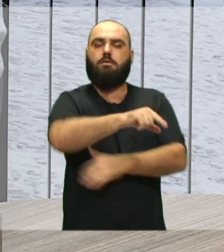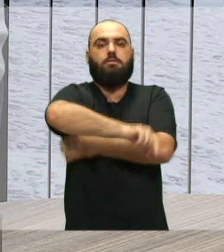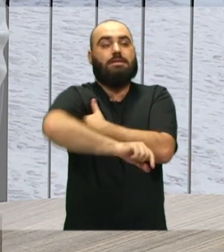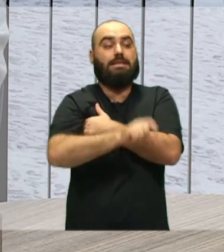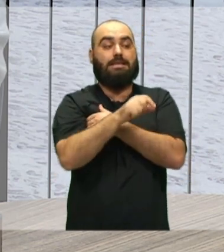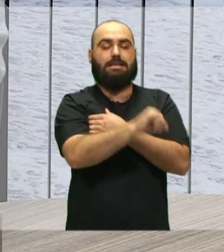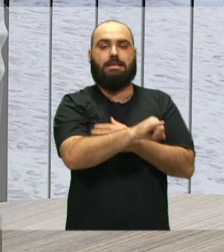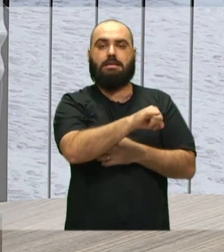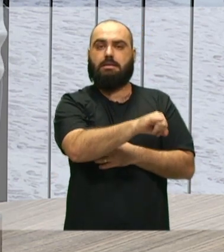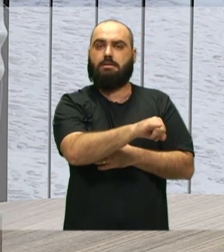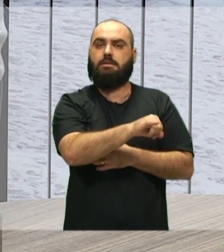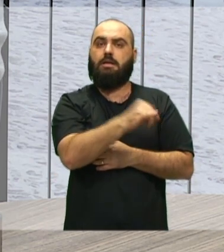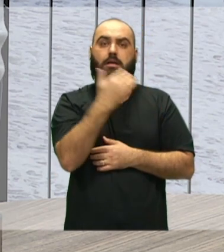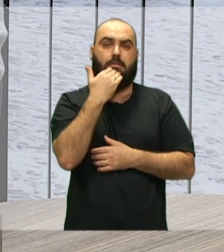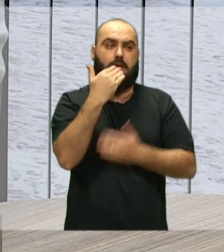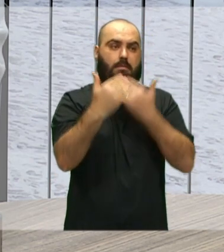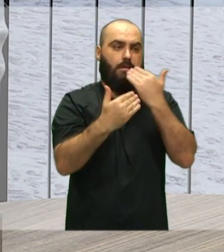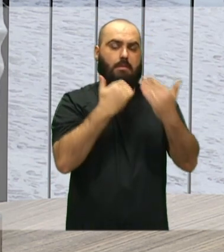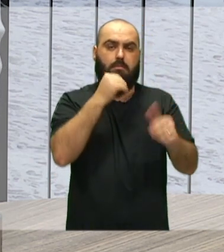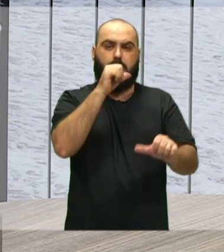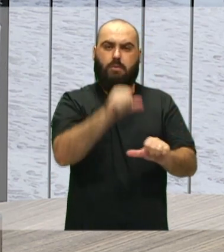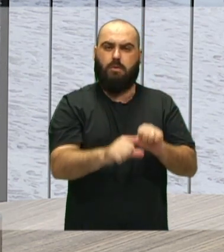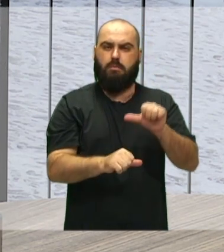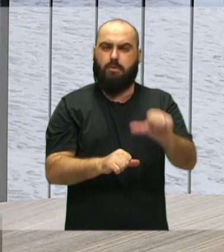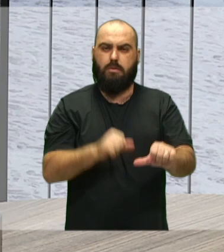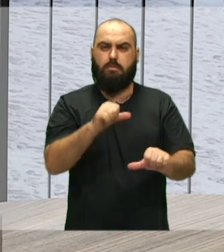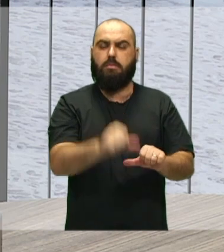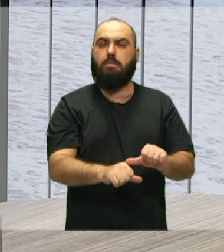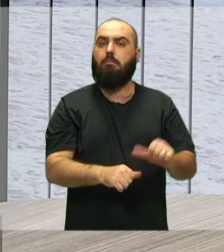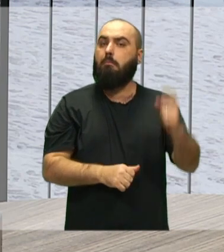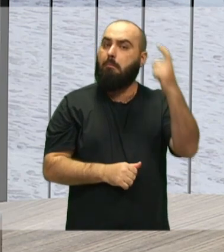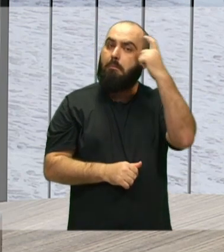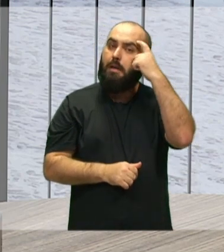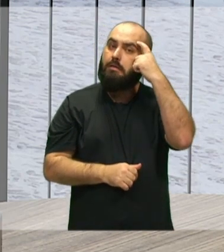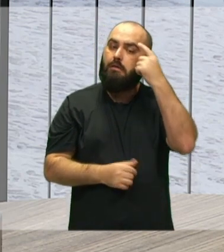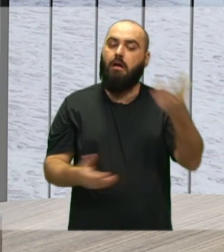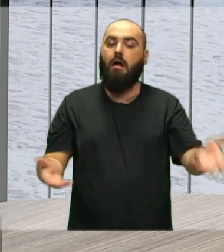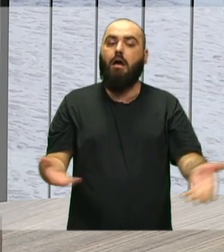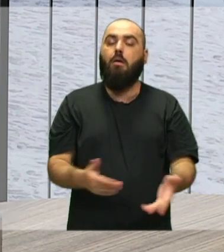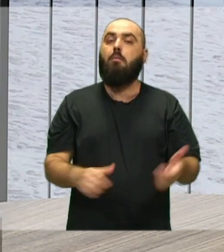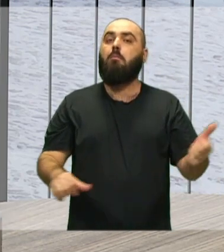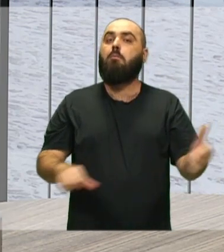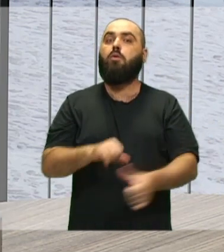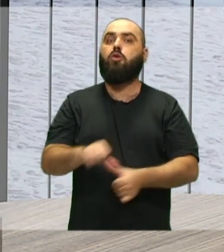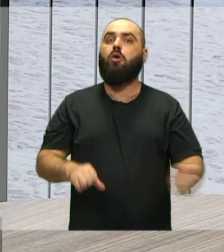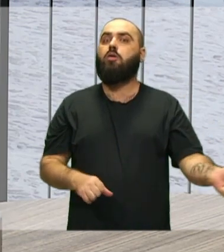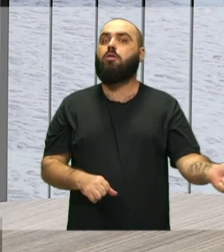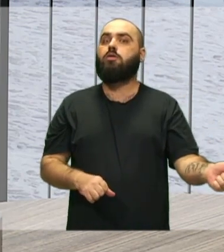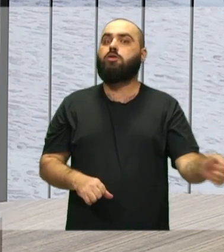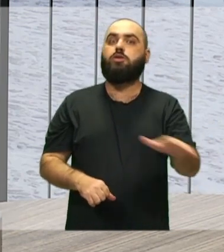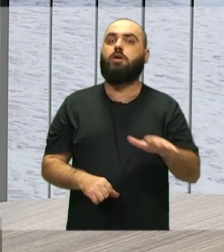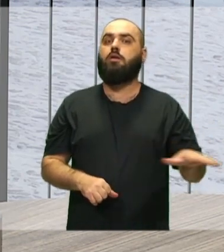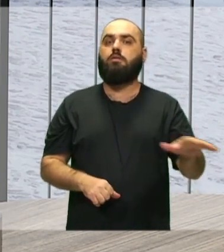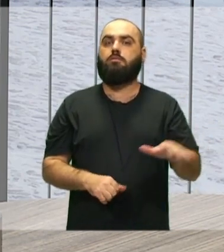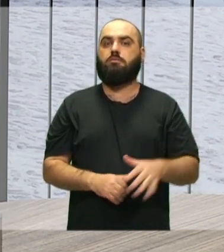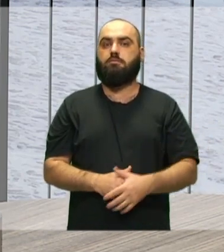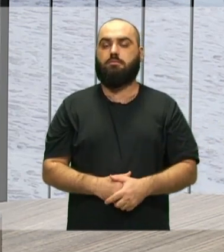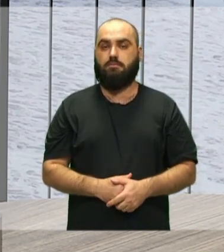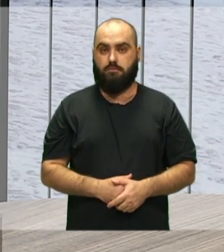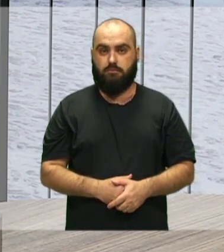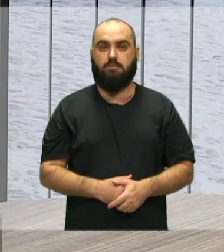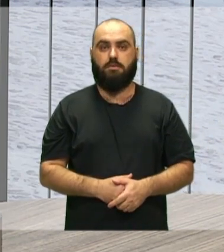mais cobrada dentro do direito administrativo, imagina agora com a mudança da lei. Se teve essa mudança, essa